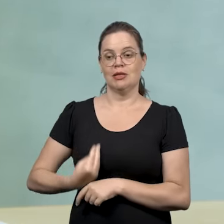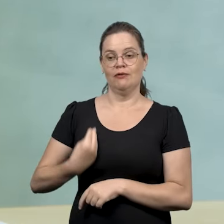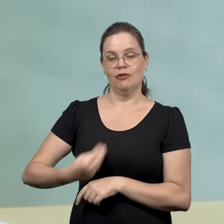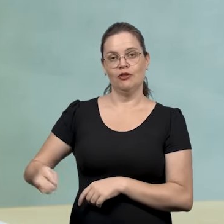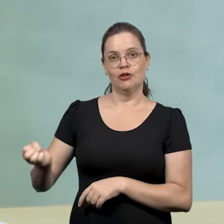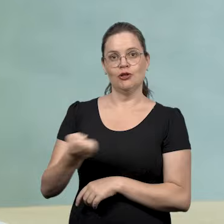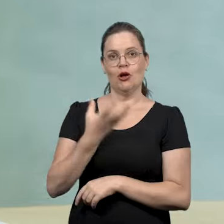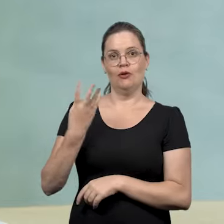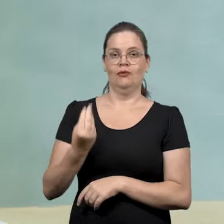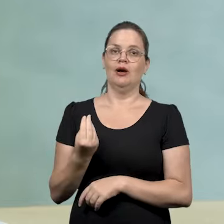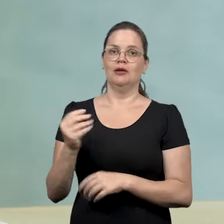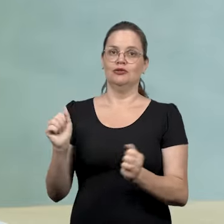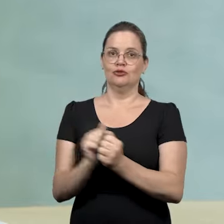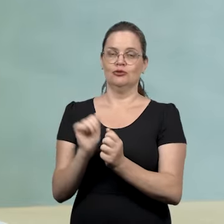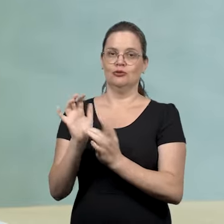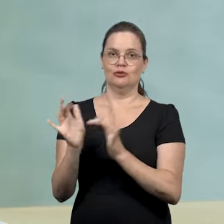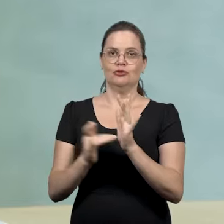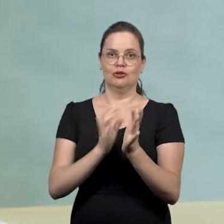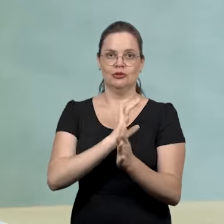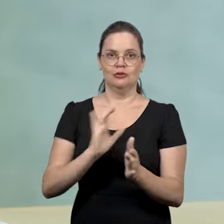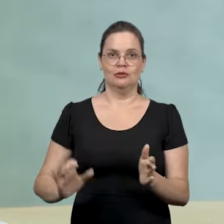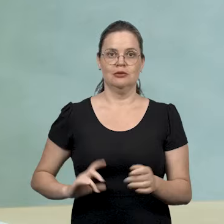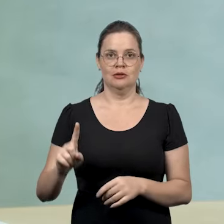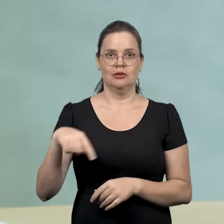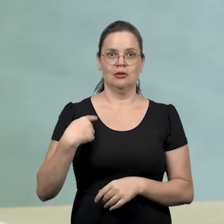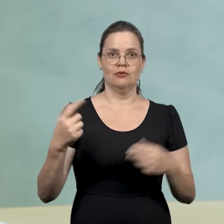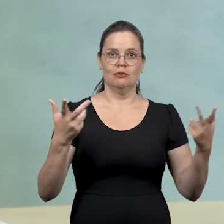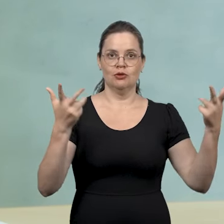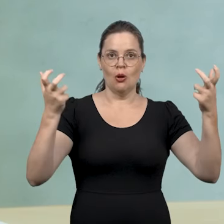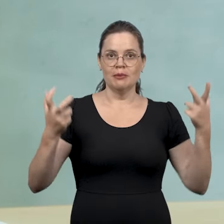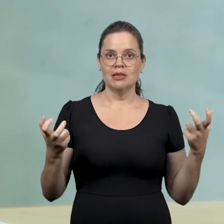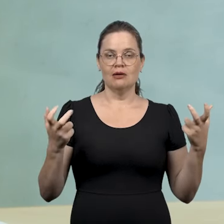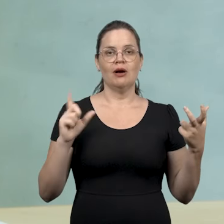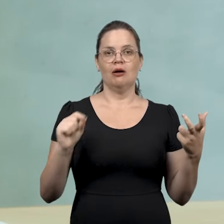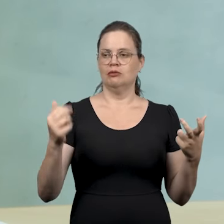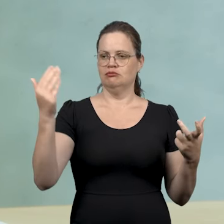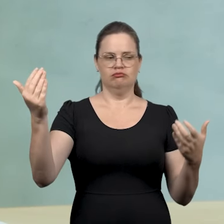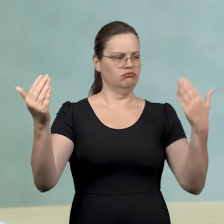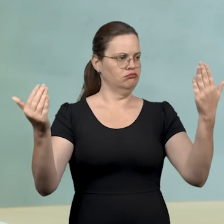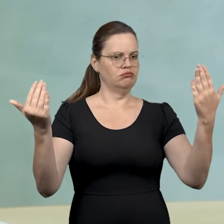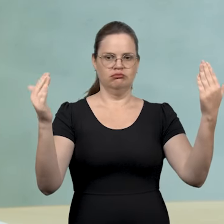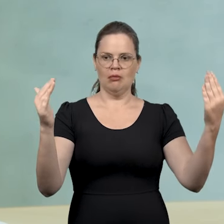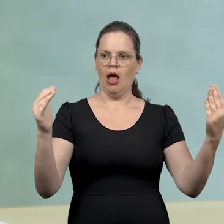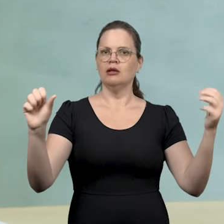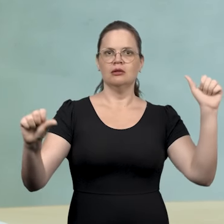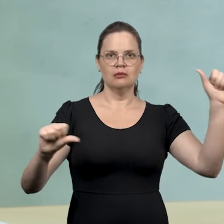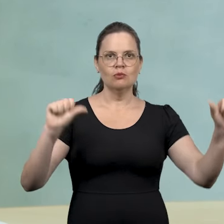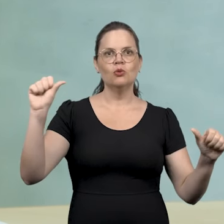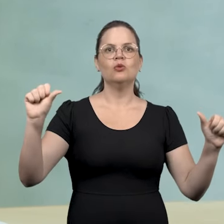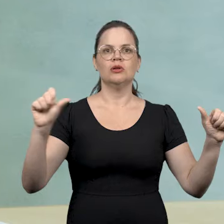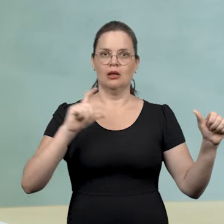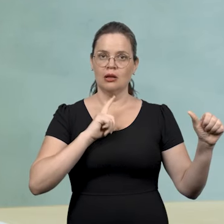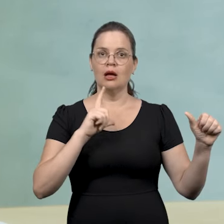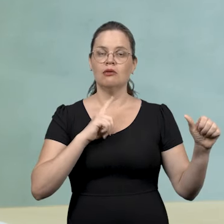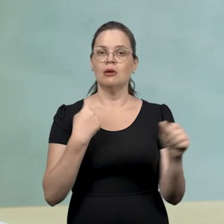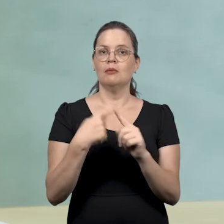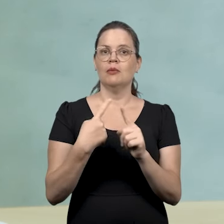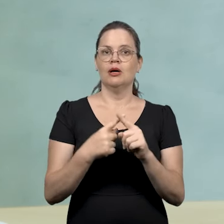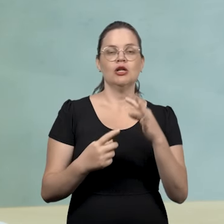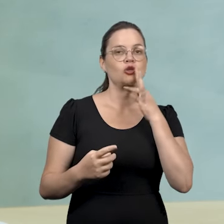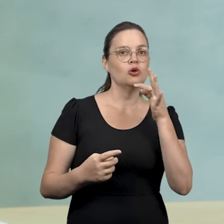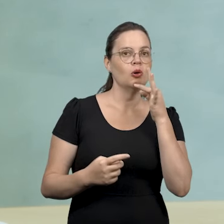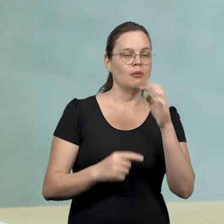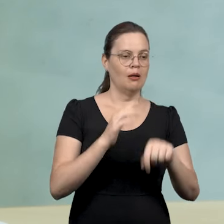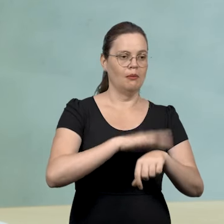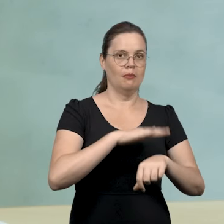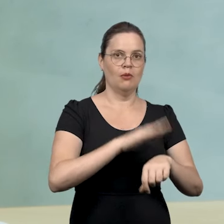Cristo Jesus. E nós vamos observar que ambos eles foram transformados, né? Enquanto Tomé, ele vive um momento de transformação